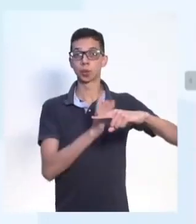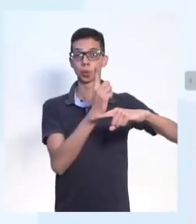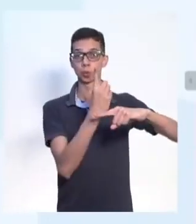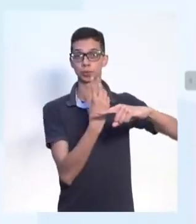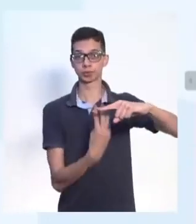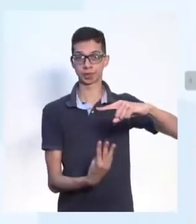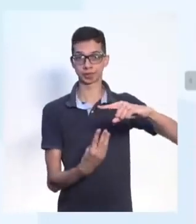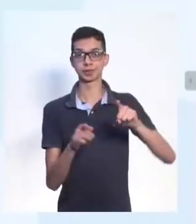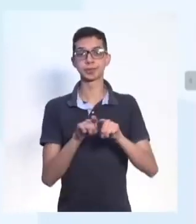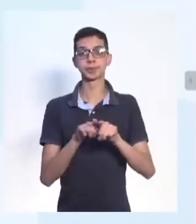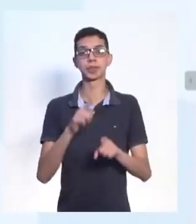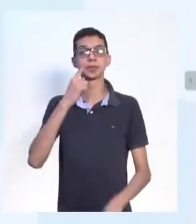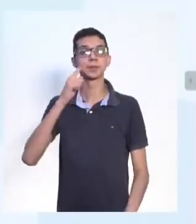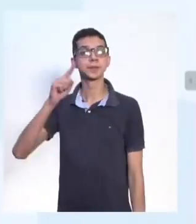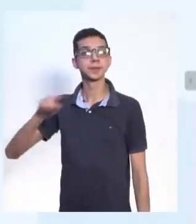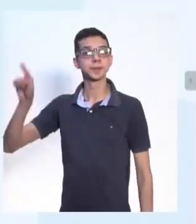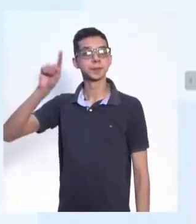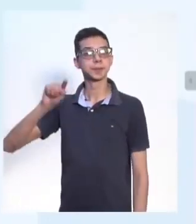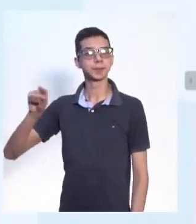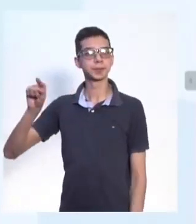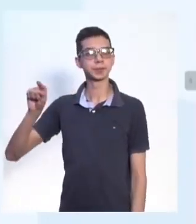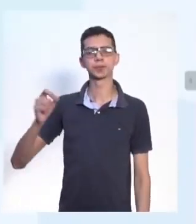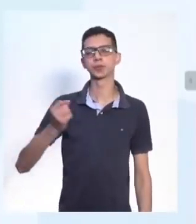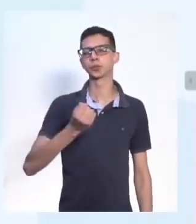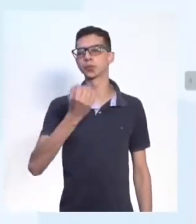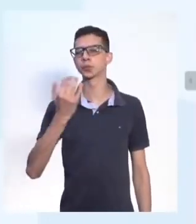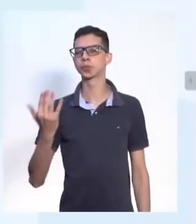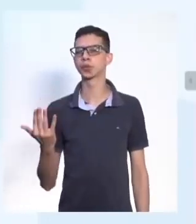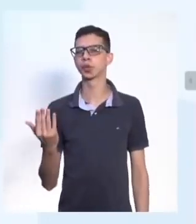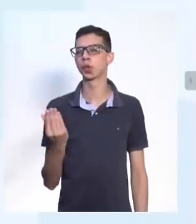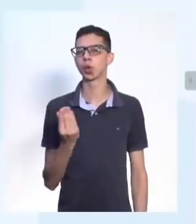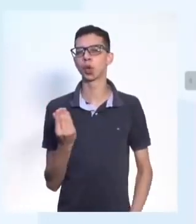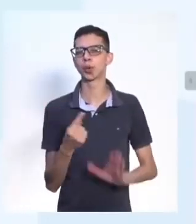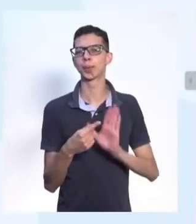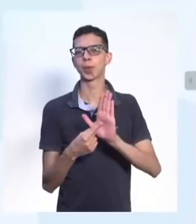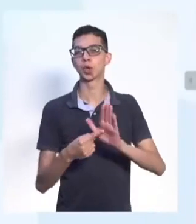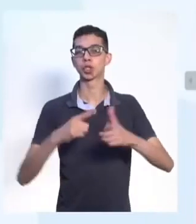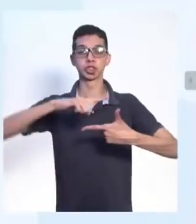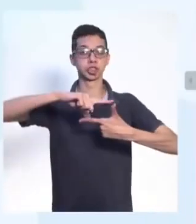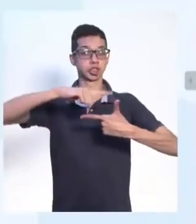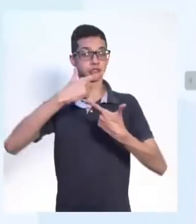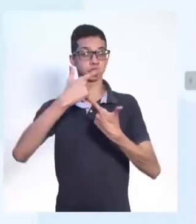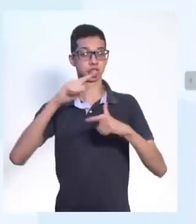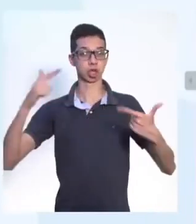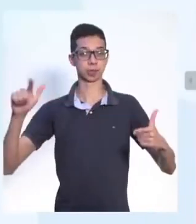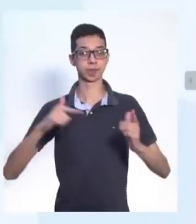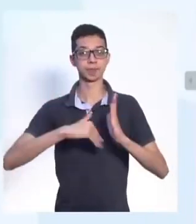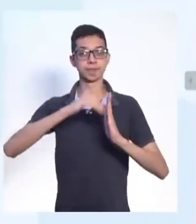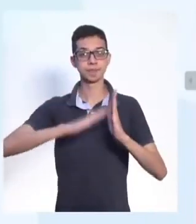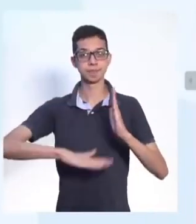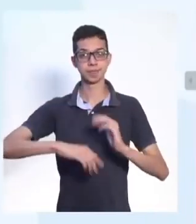representação aqui, ó, digamos assim, de uma forma geométrica pintada. Então, eu dividi isso aqui ó, em